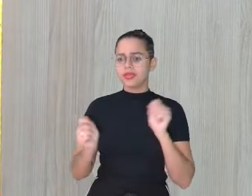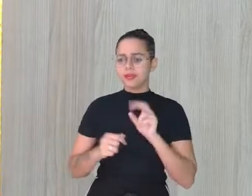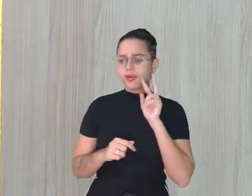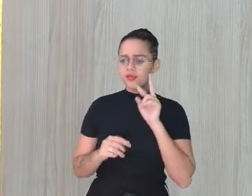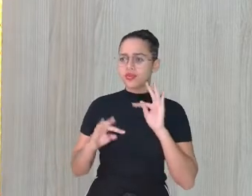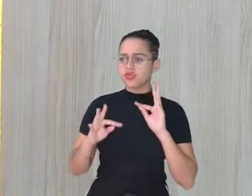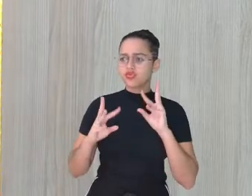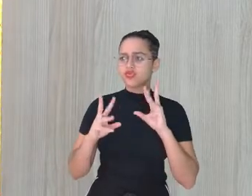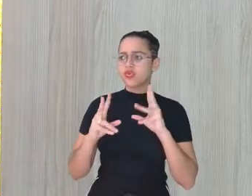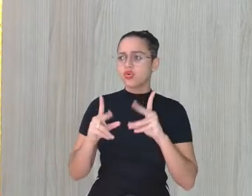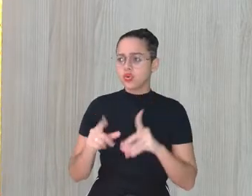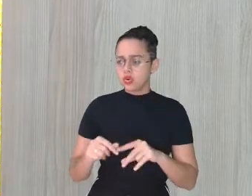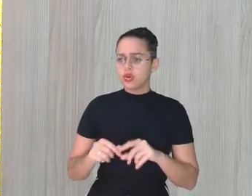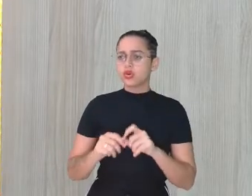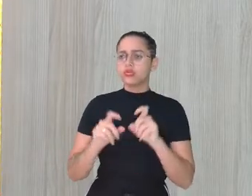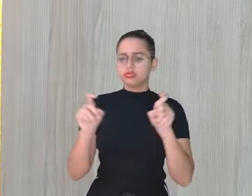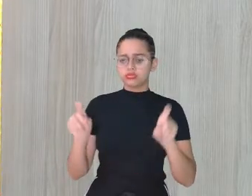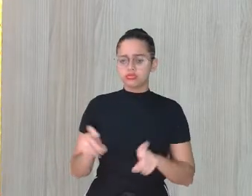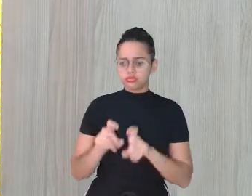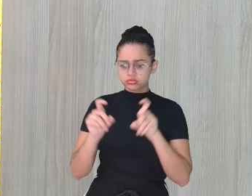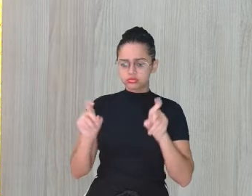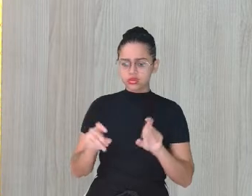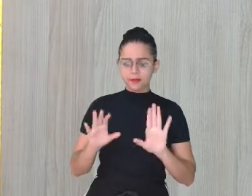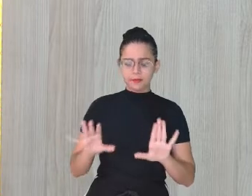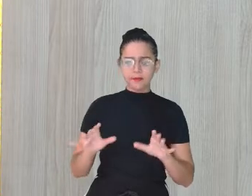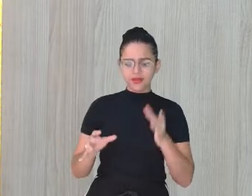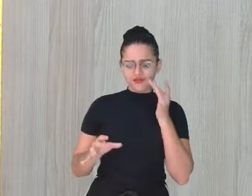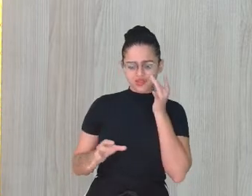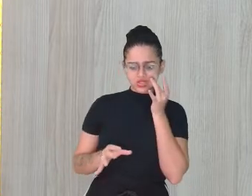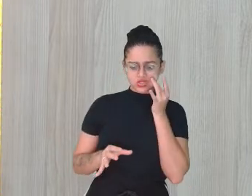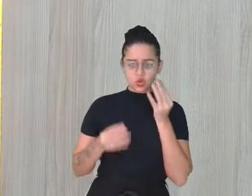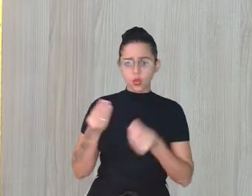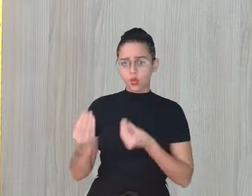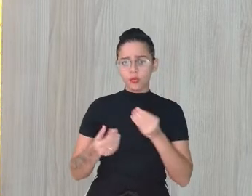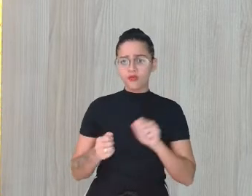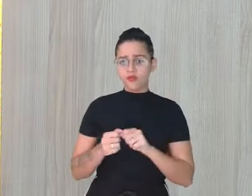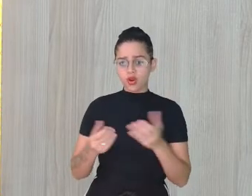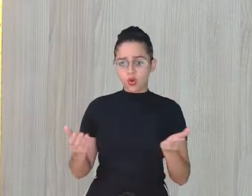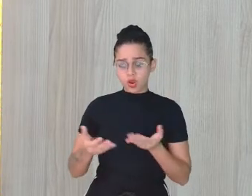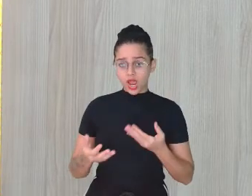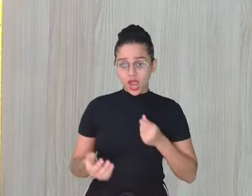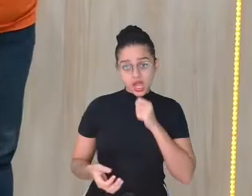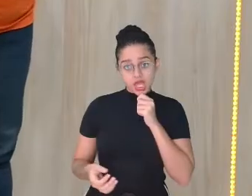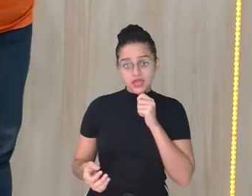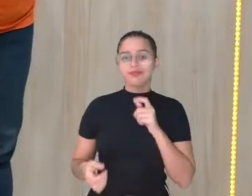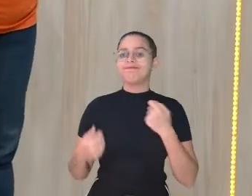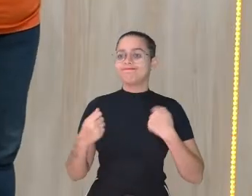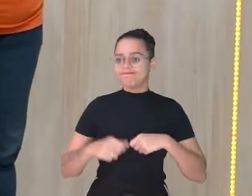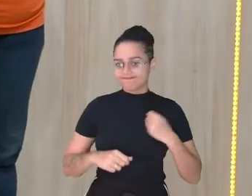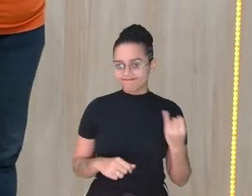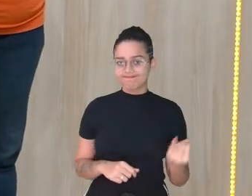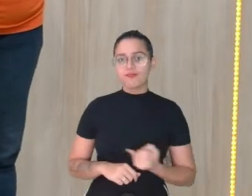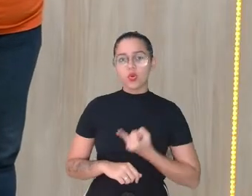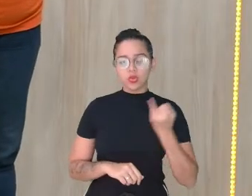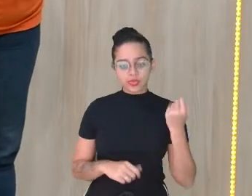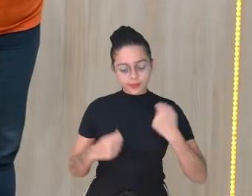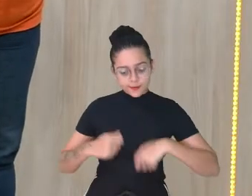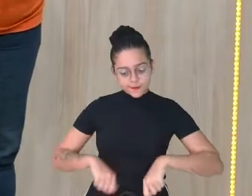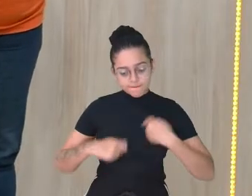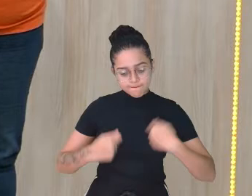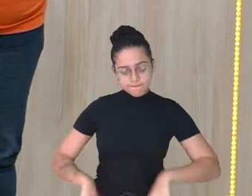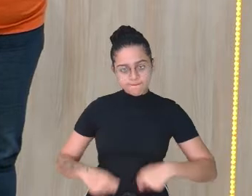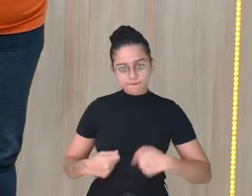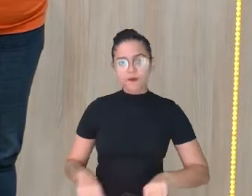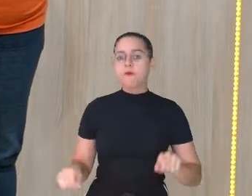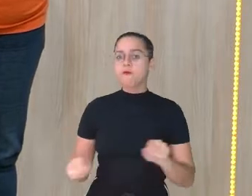ver tudo em várias posições. Em várias posições. Eles mas ainda fazem a maquete física? É necessário, eles fazem